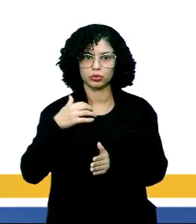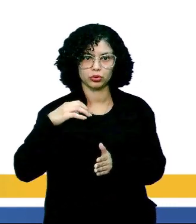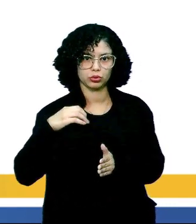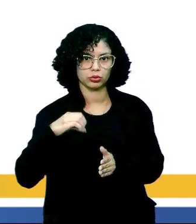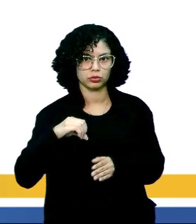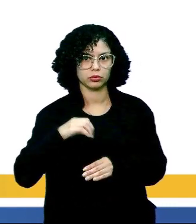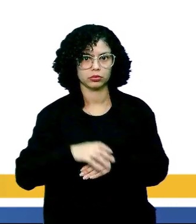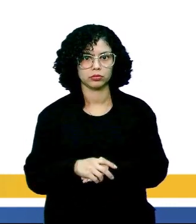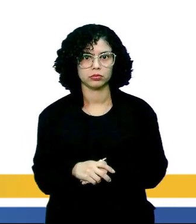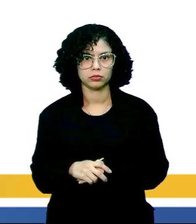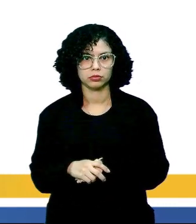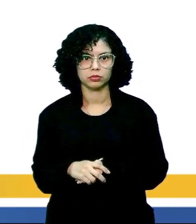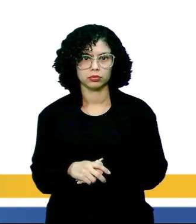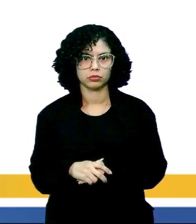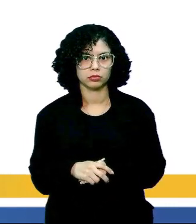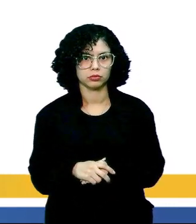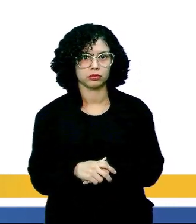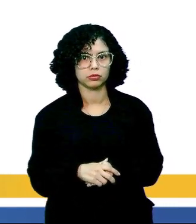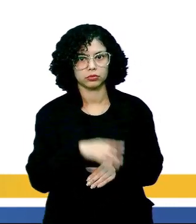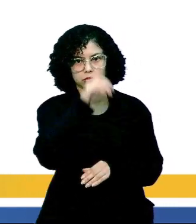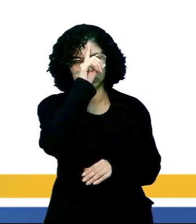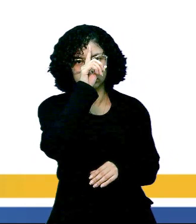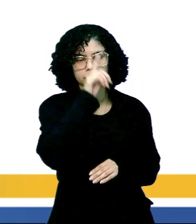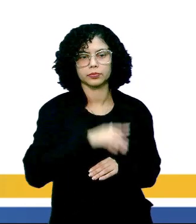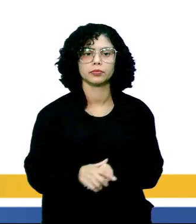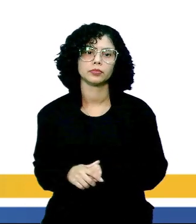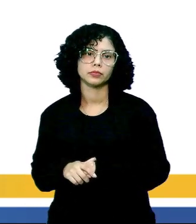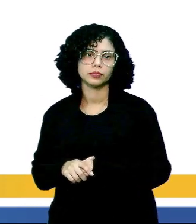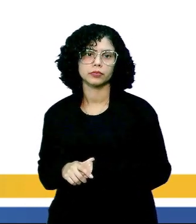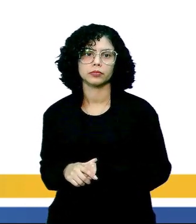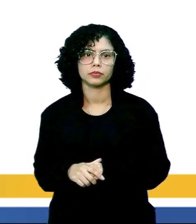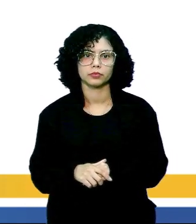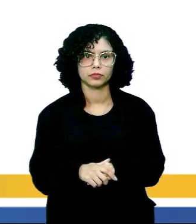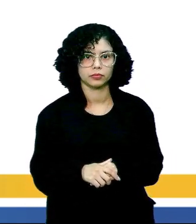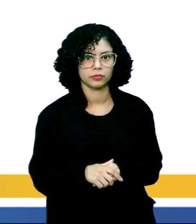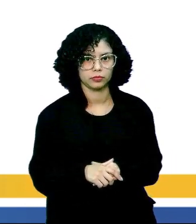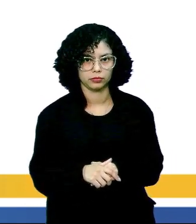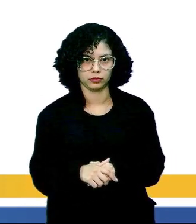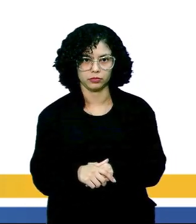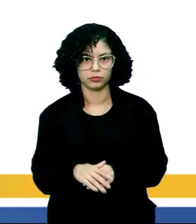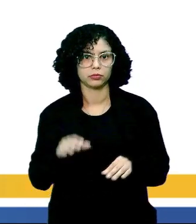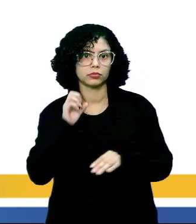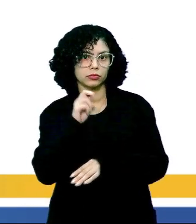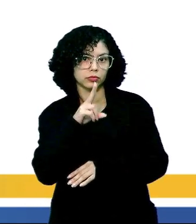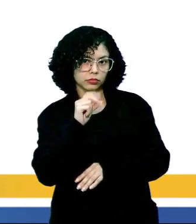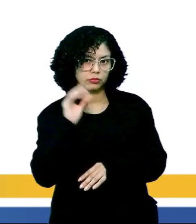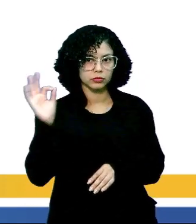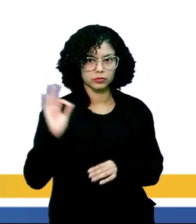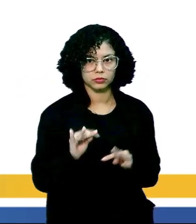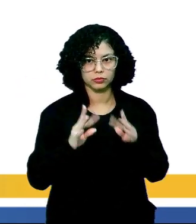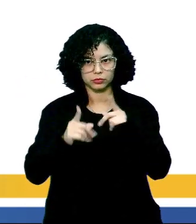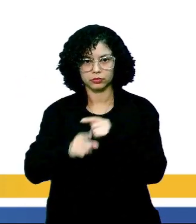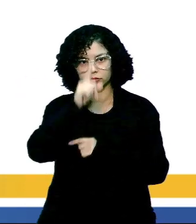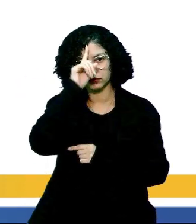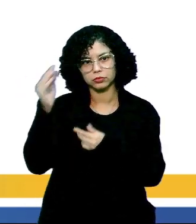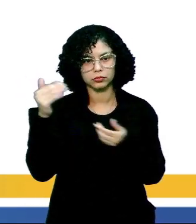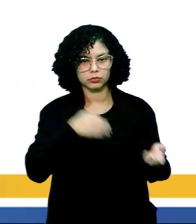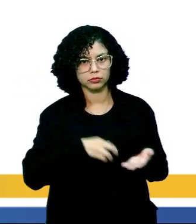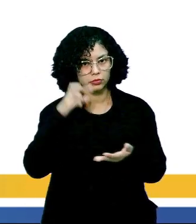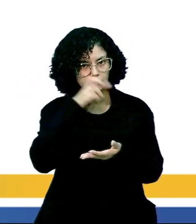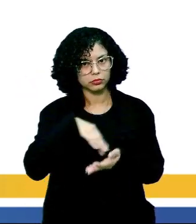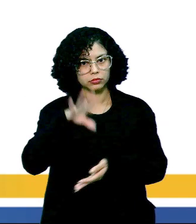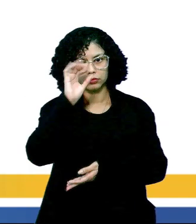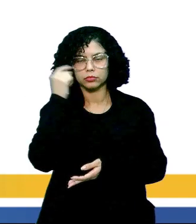anos. No caso ali, os adultos. Letra C, 51% de todos os adultos checam